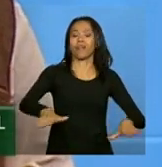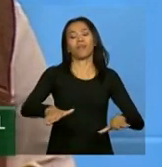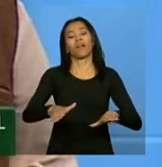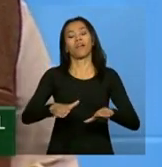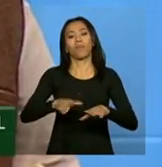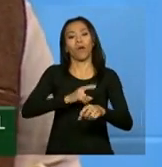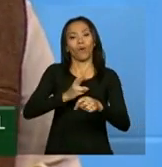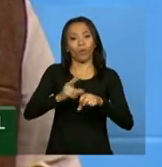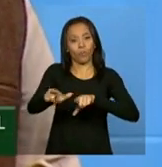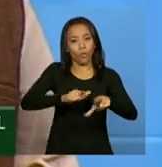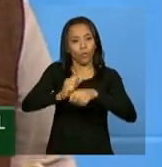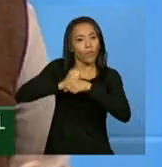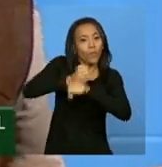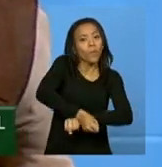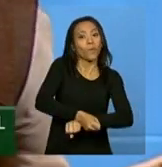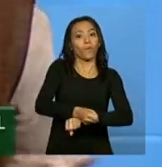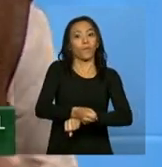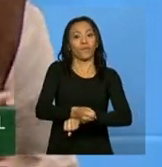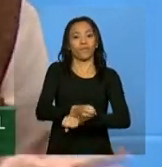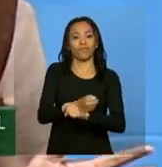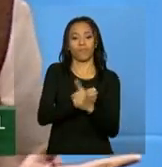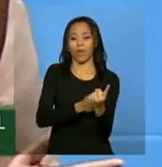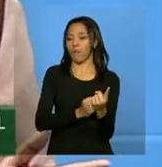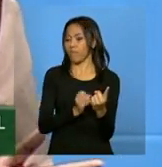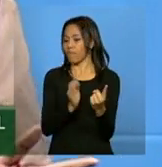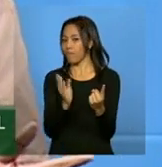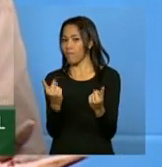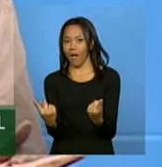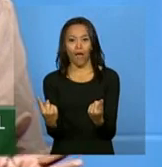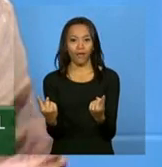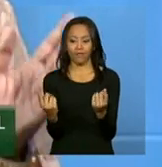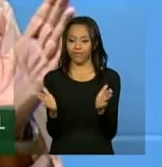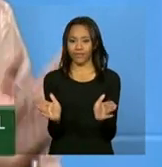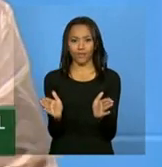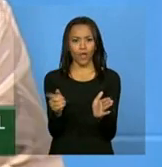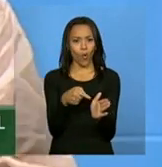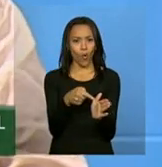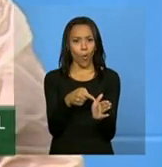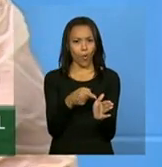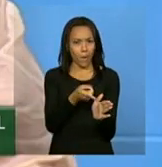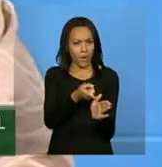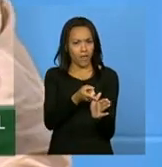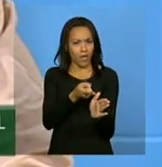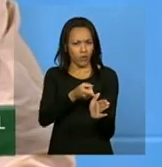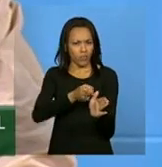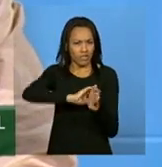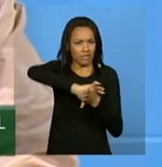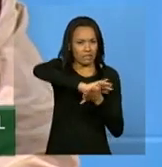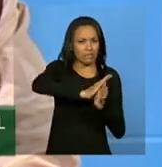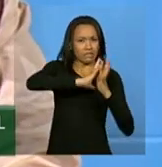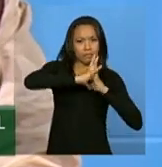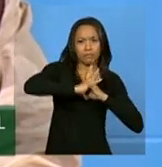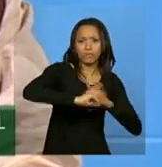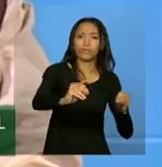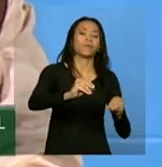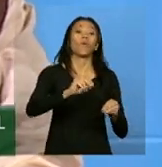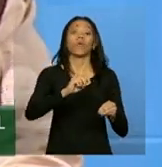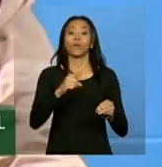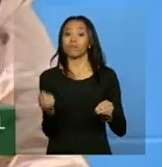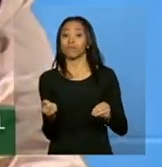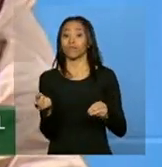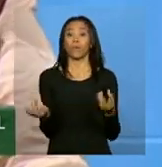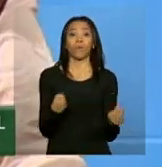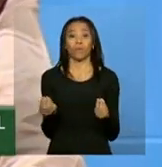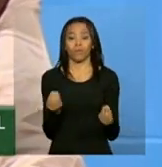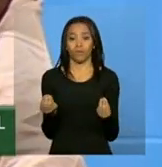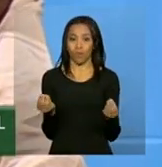a eliminação do trabalho infantil são, então, os dois lados da mesma moeda. Não podemos atingir a erradicação sem a eliminação das piores formas, ou seja, um precisa do outro para